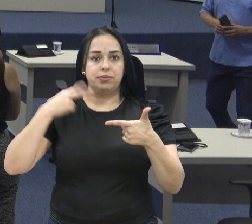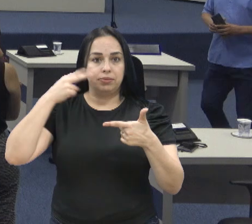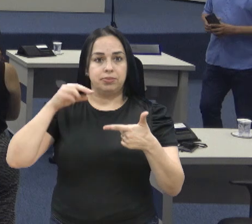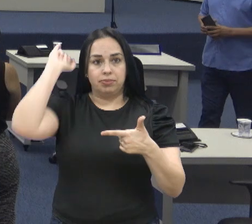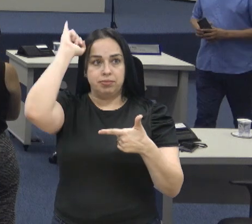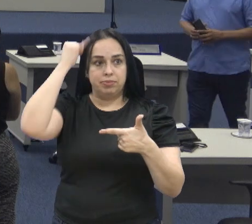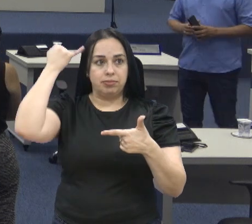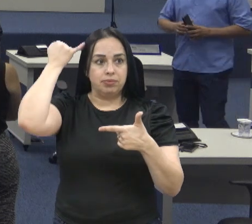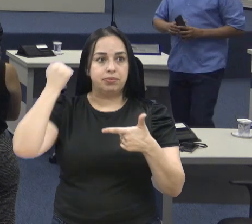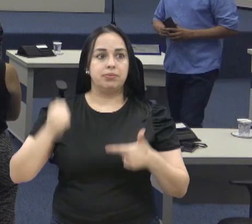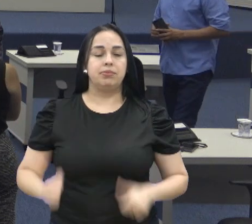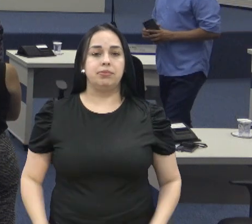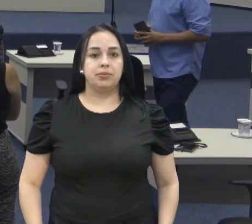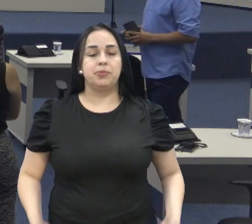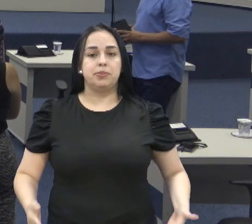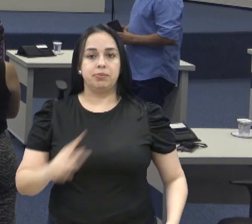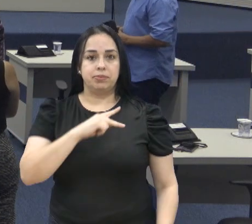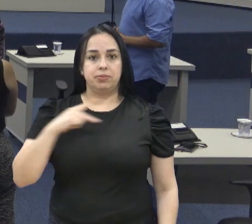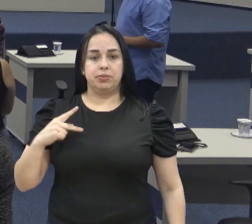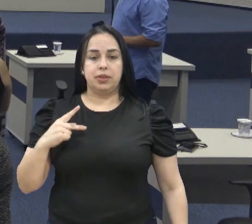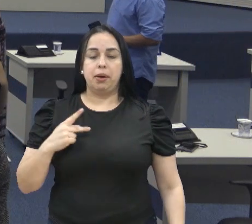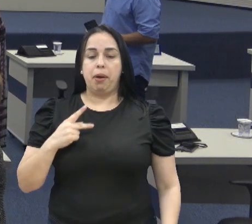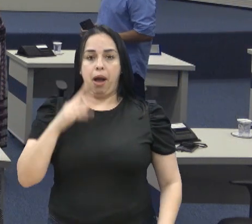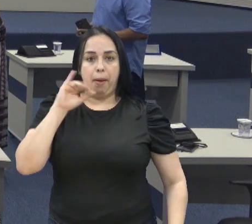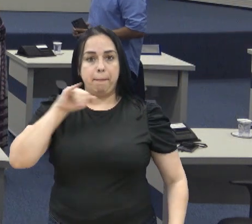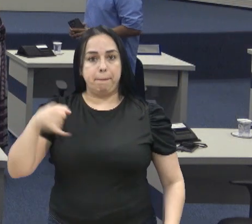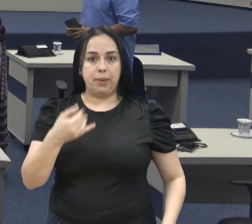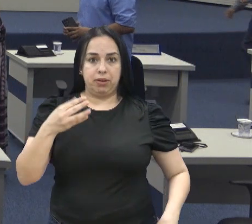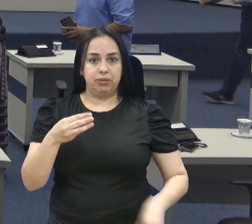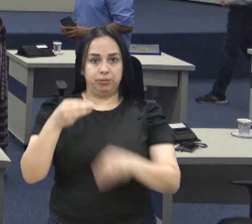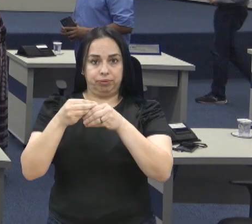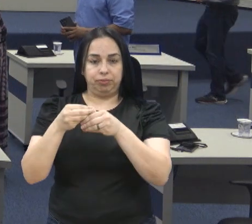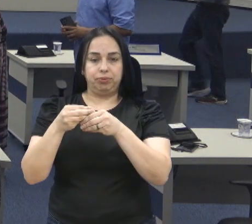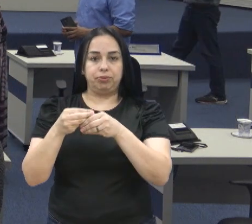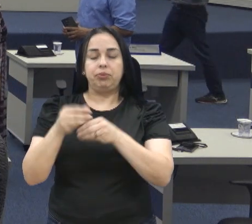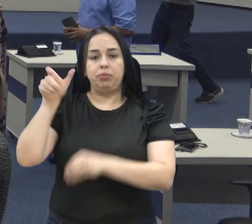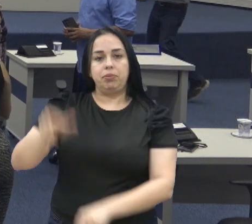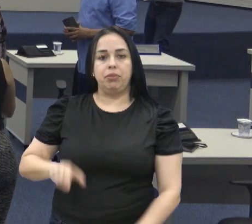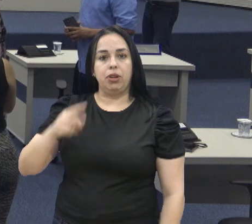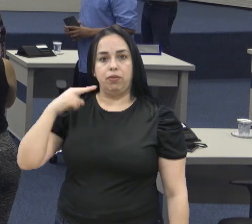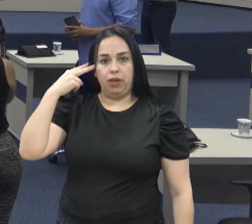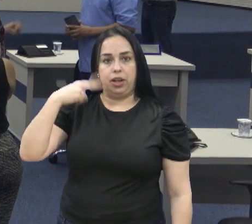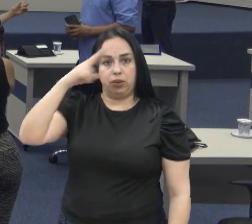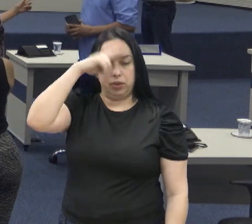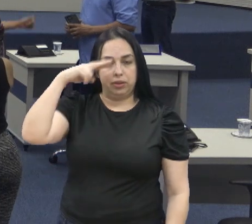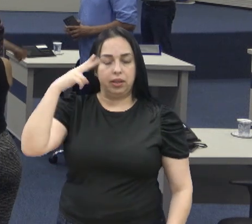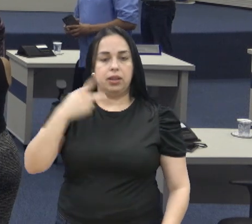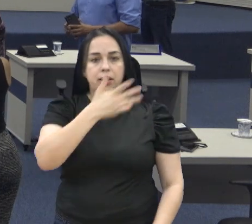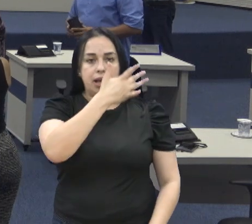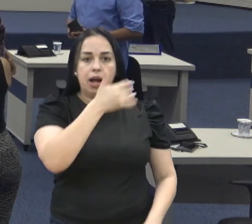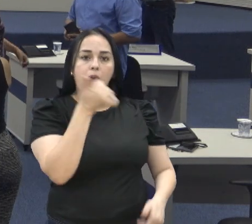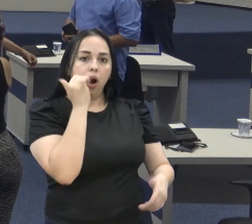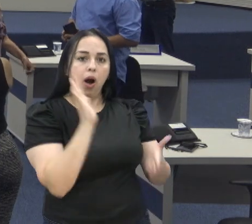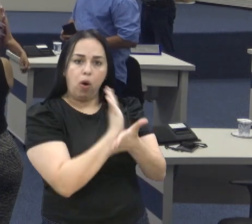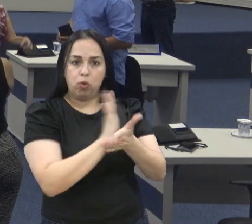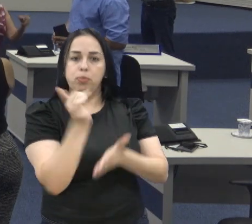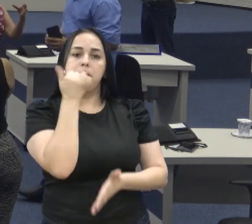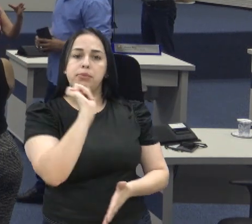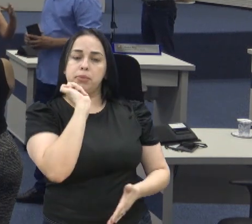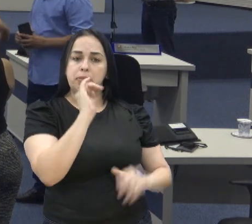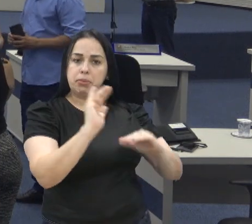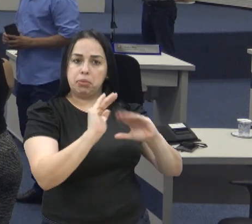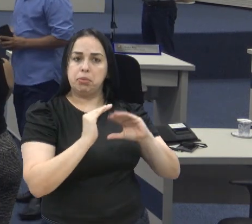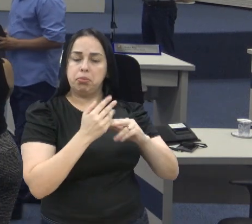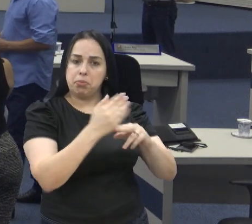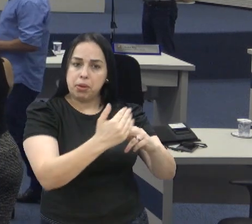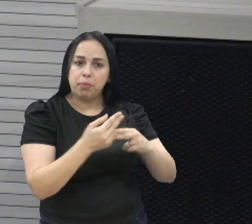Cláudio. Presidente, pegando aí a fala do vereador Chagas, eu fui procurado por algumas mães,